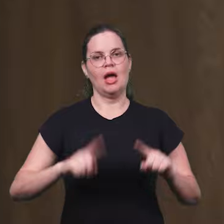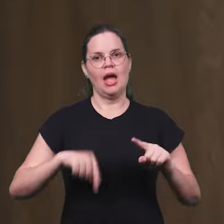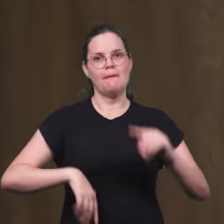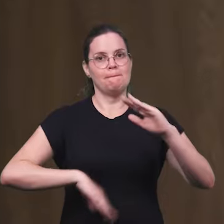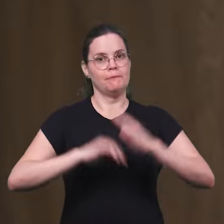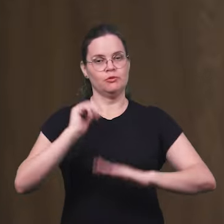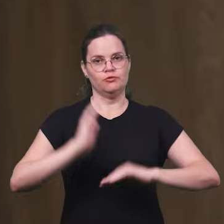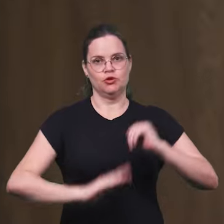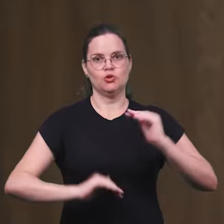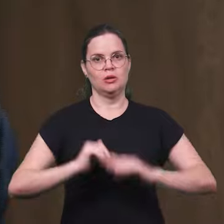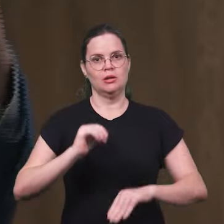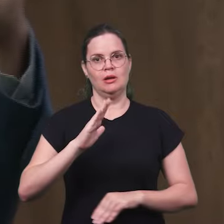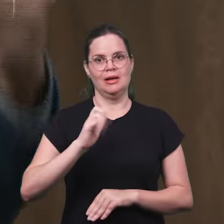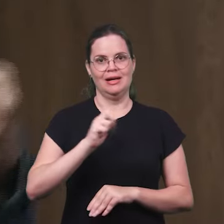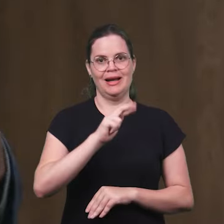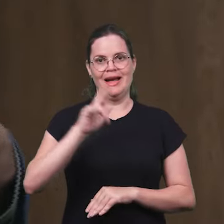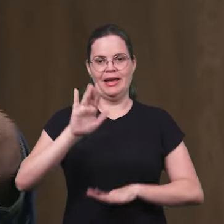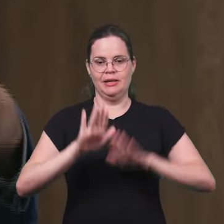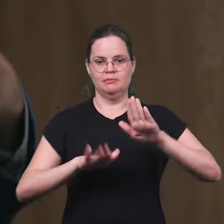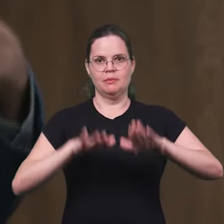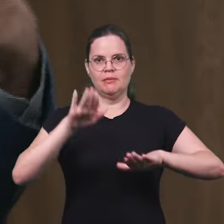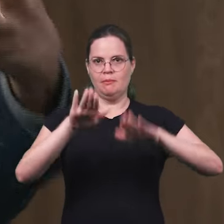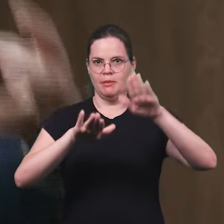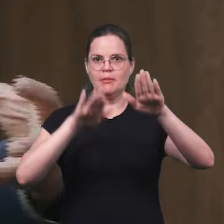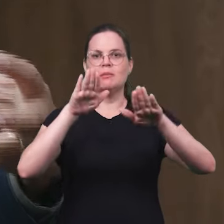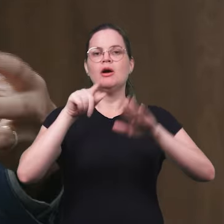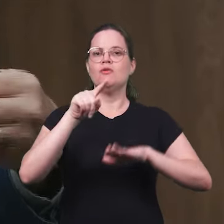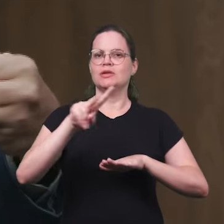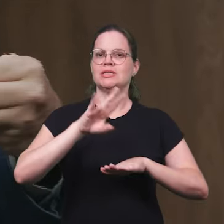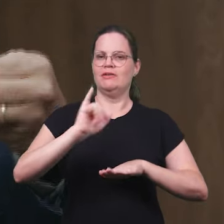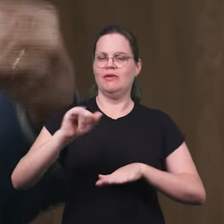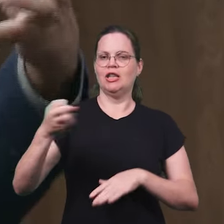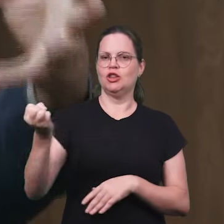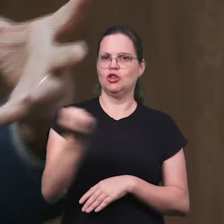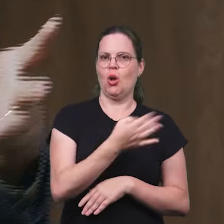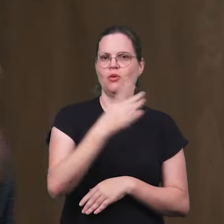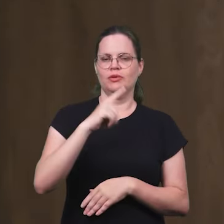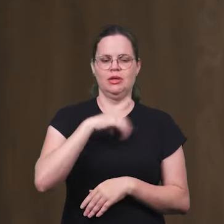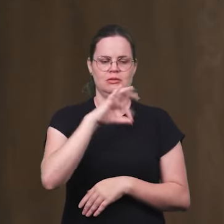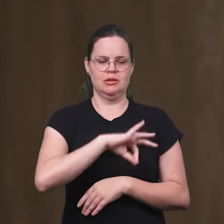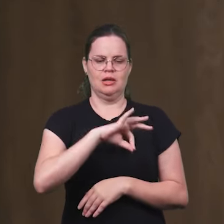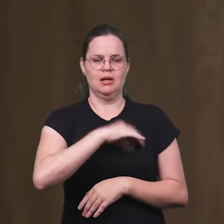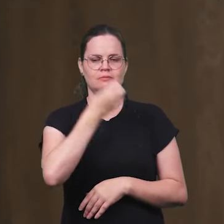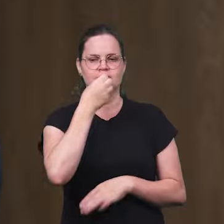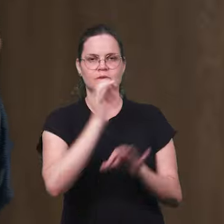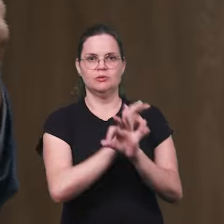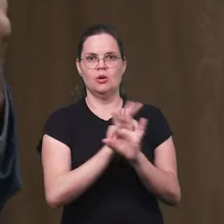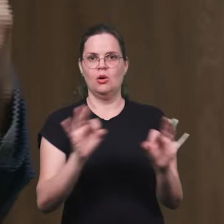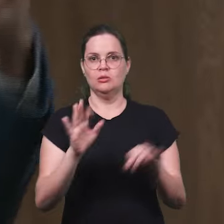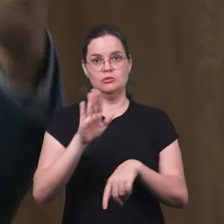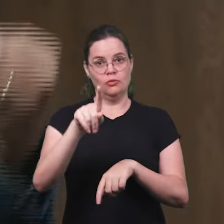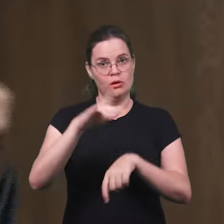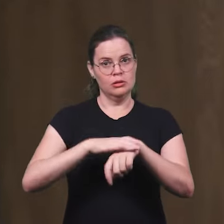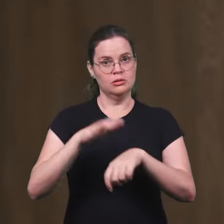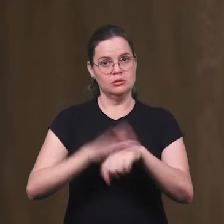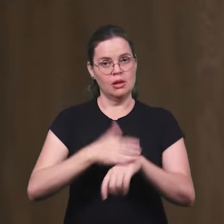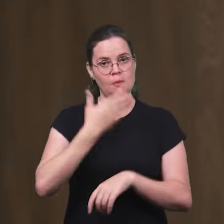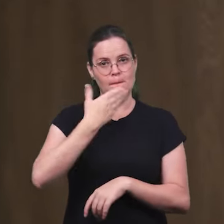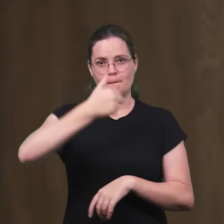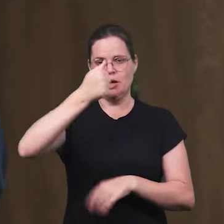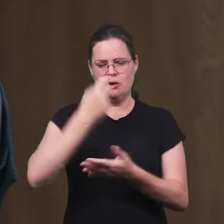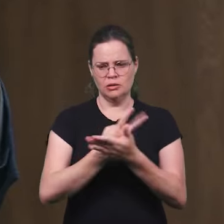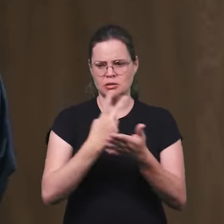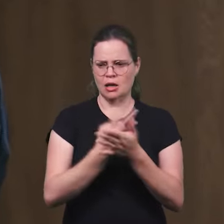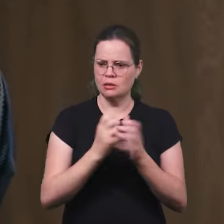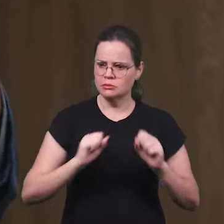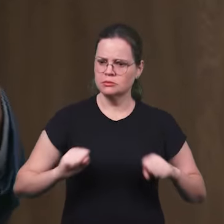seu local novo, já empossado, né, com um bom salário, né? Faça o seu melhor, né? Faça para se tornar um bom servidor público,